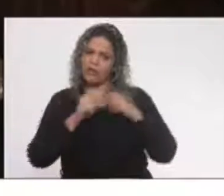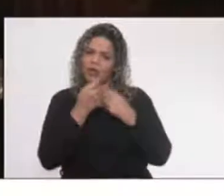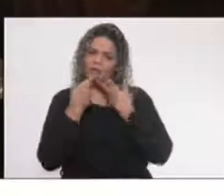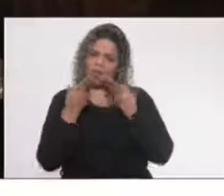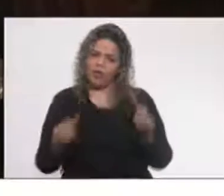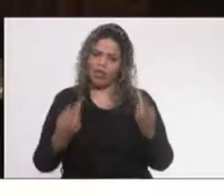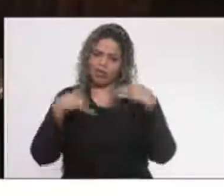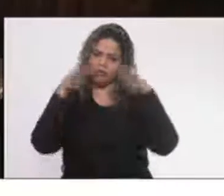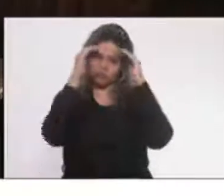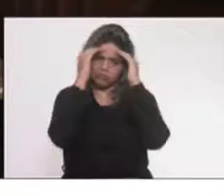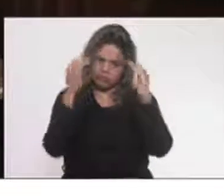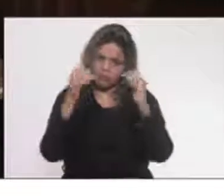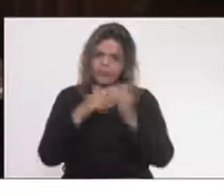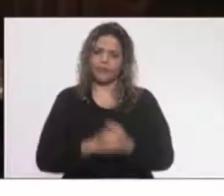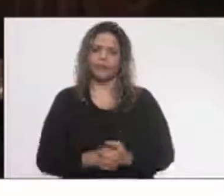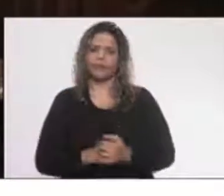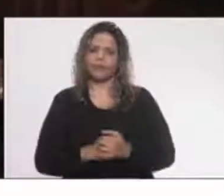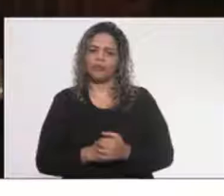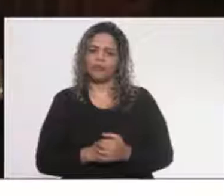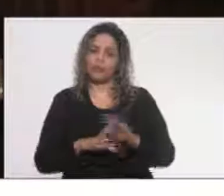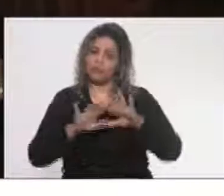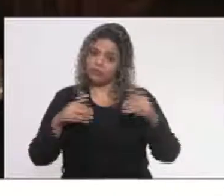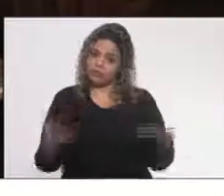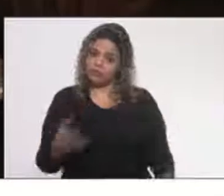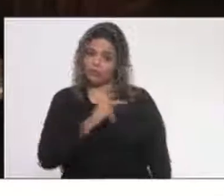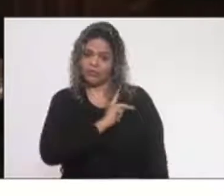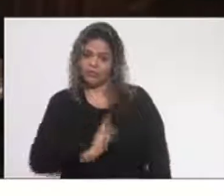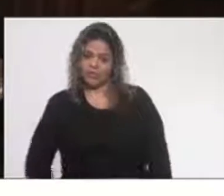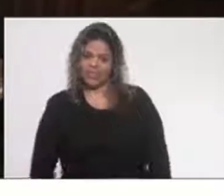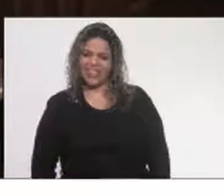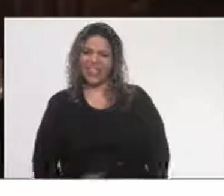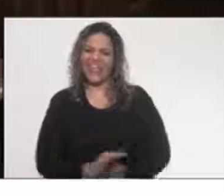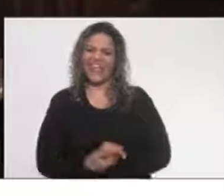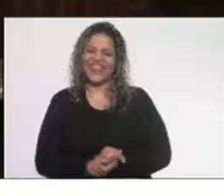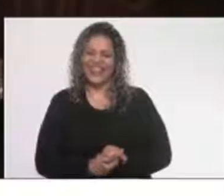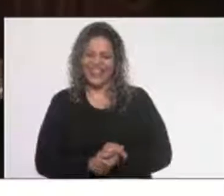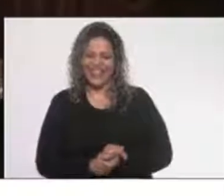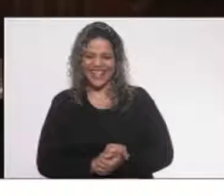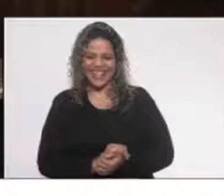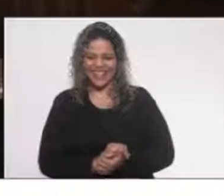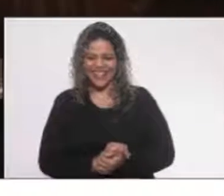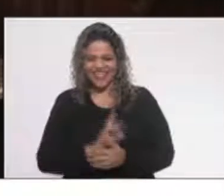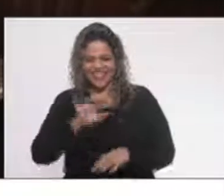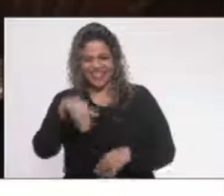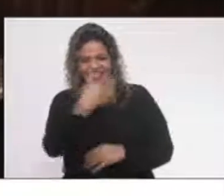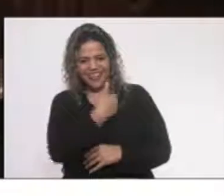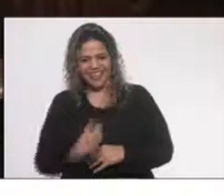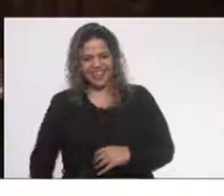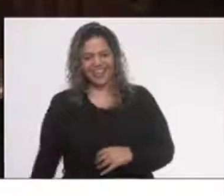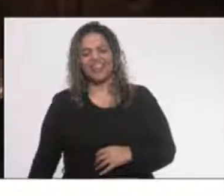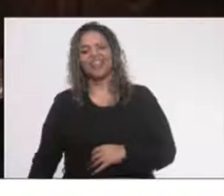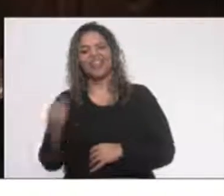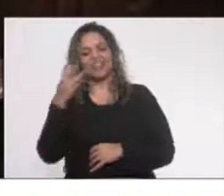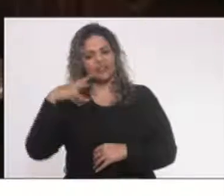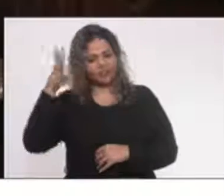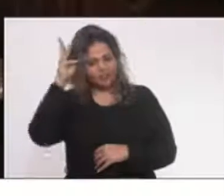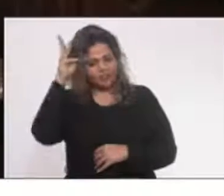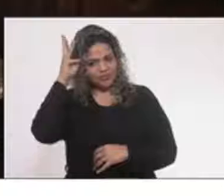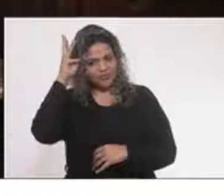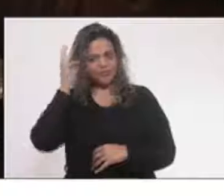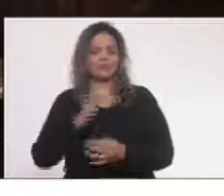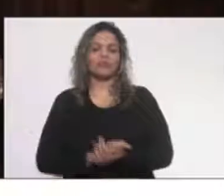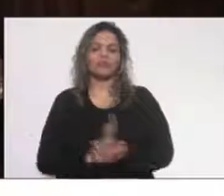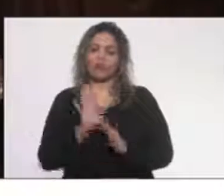deveria respeitar. Então, senhor presidente, o governador Witzel